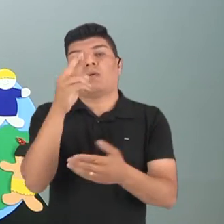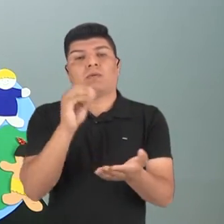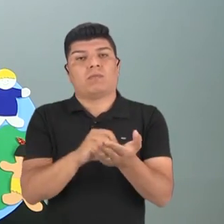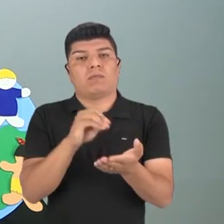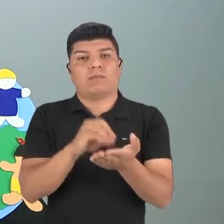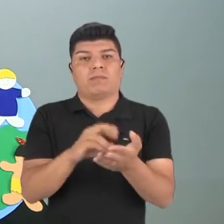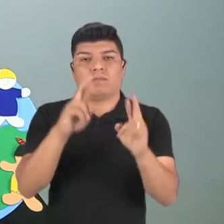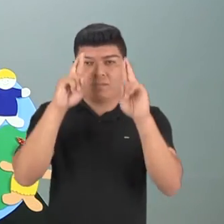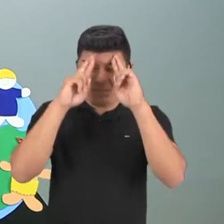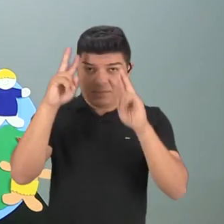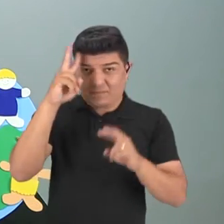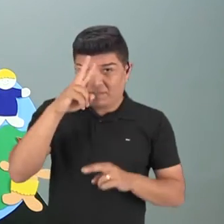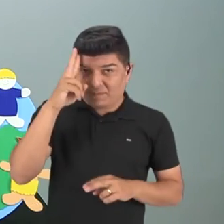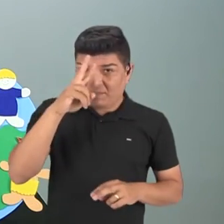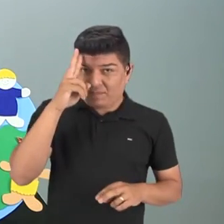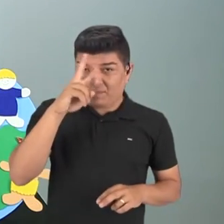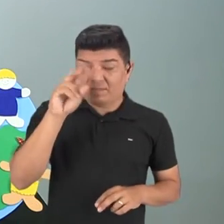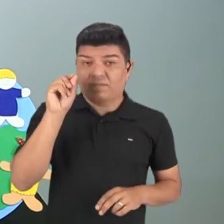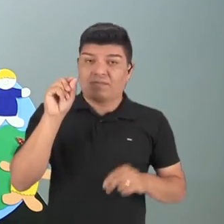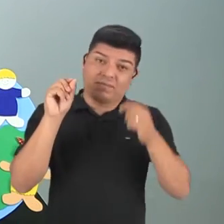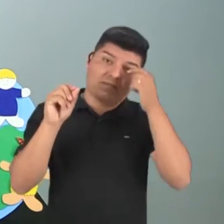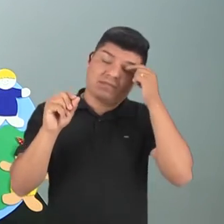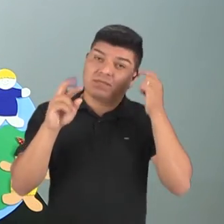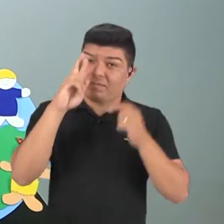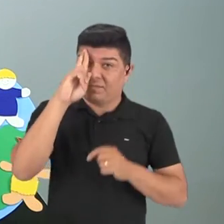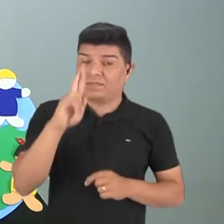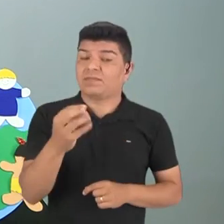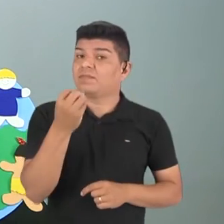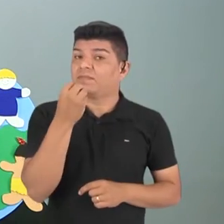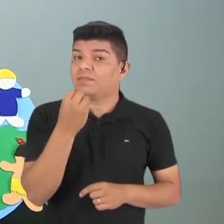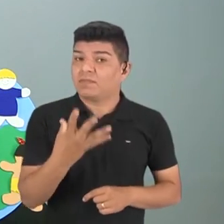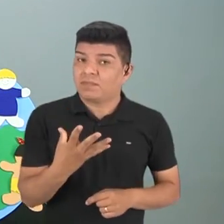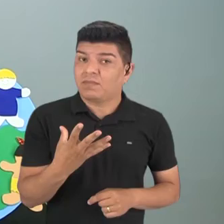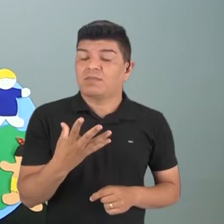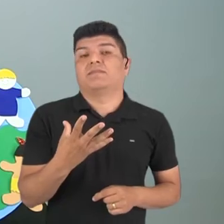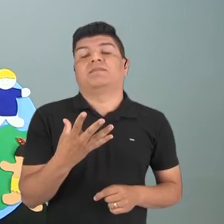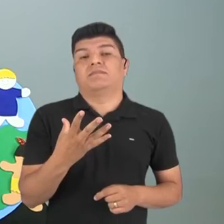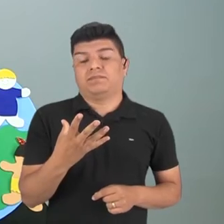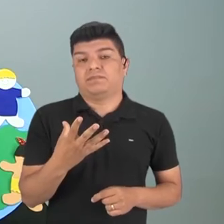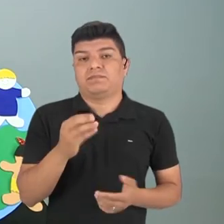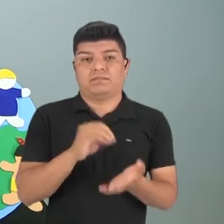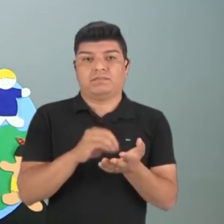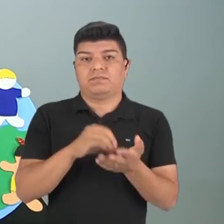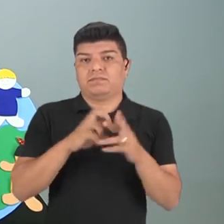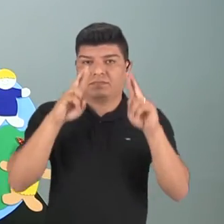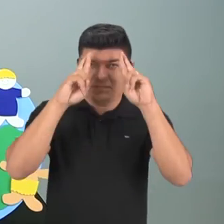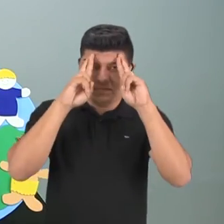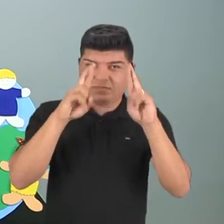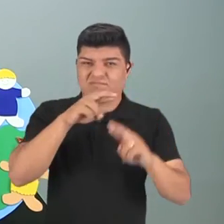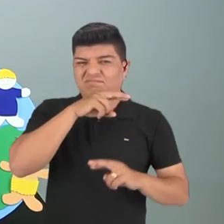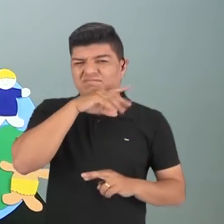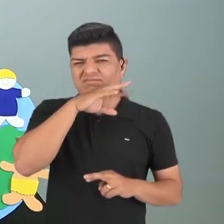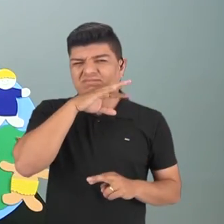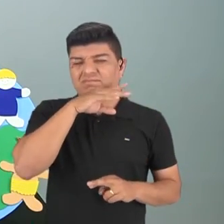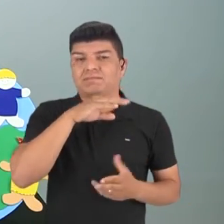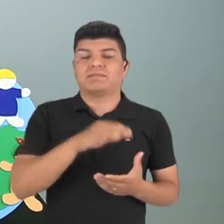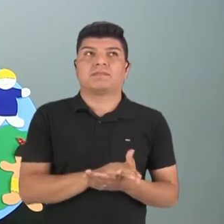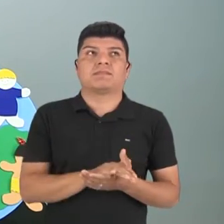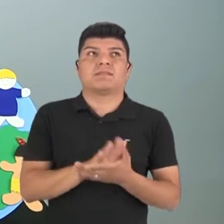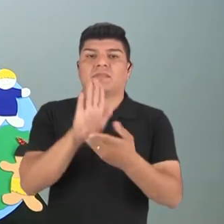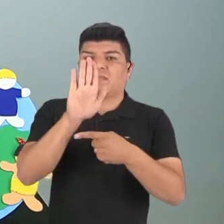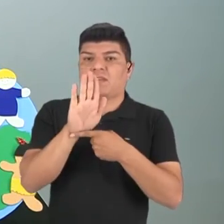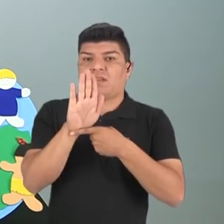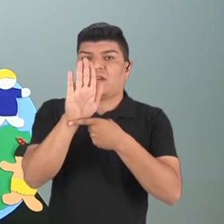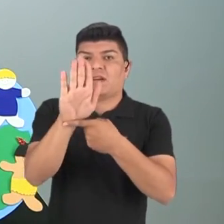desrespeito. Lembrando que o respeito é bom e o desrespeito é ruim. Vamos lá. Ajudar